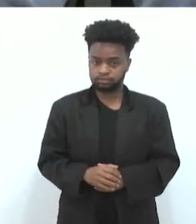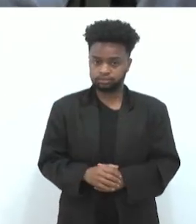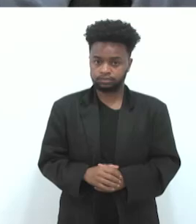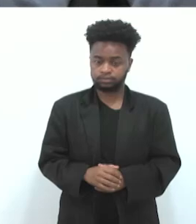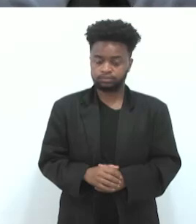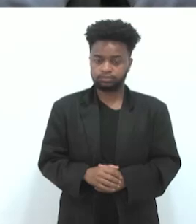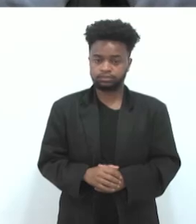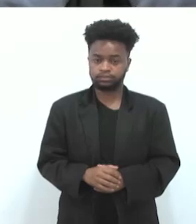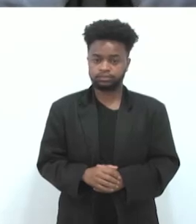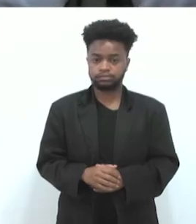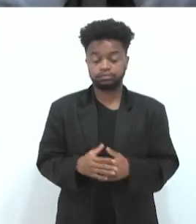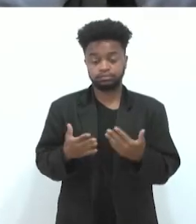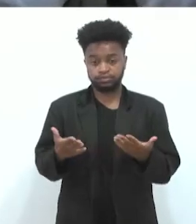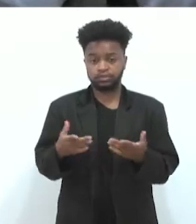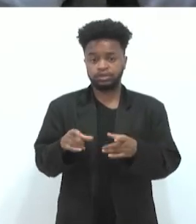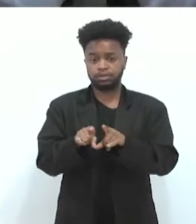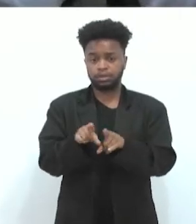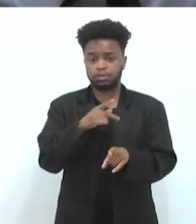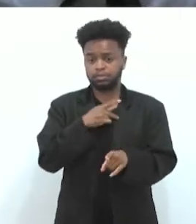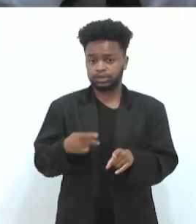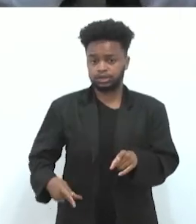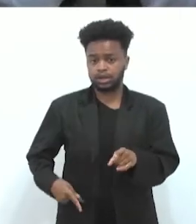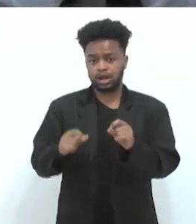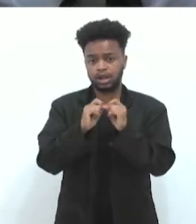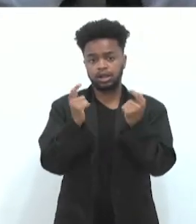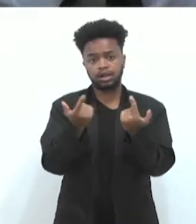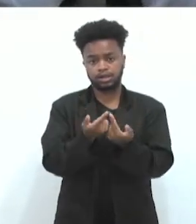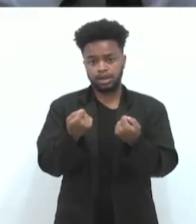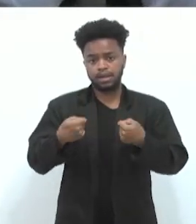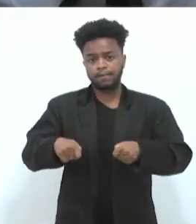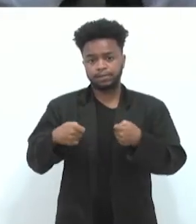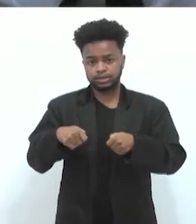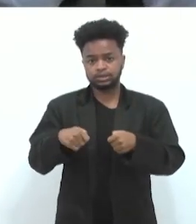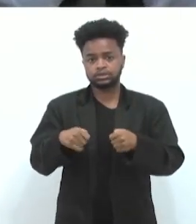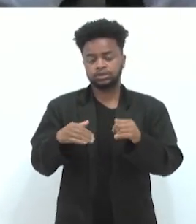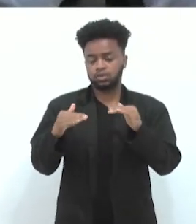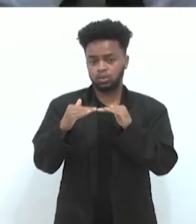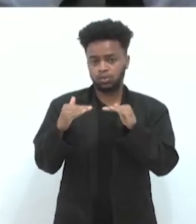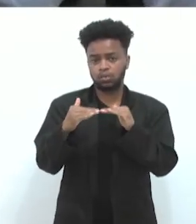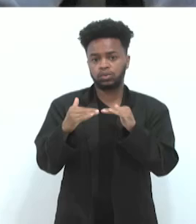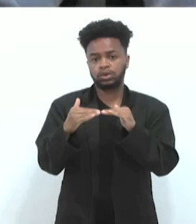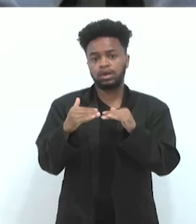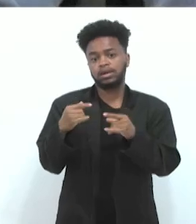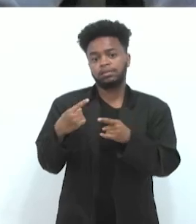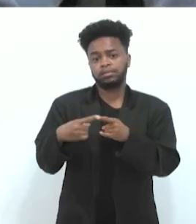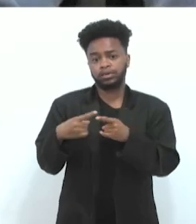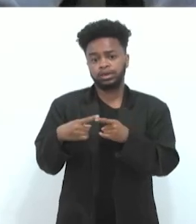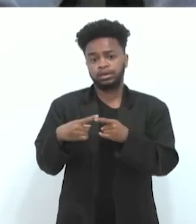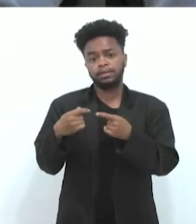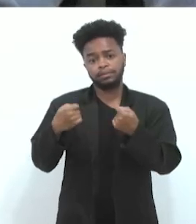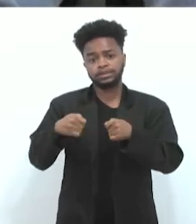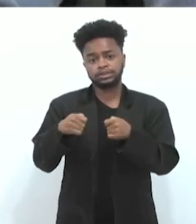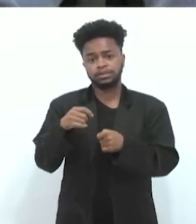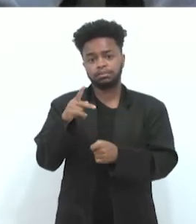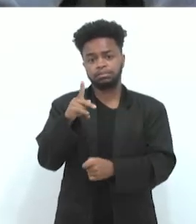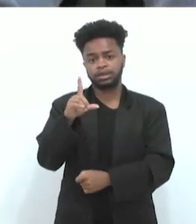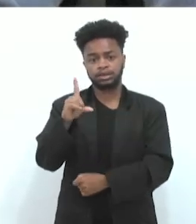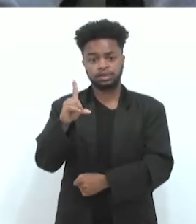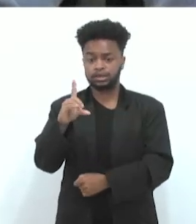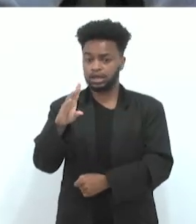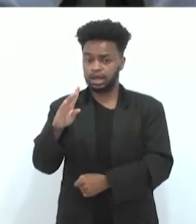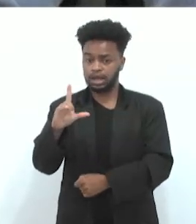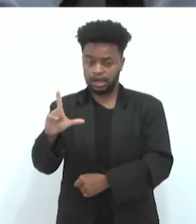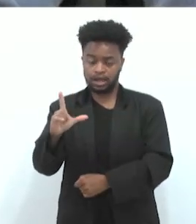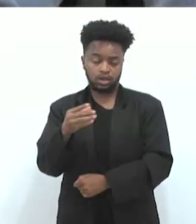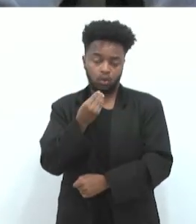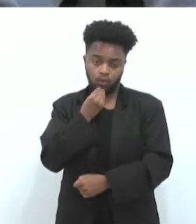no meu entendimento, ao presidente da Casa, porque vai se abrir uma ruptura. O que cabe é um PDL. Clarissimamente